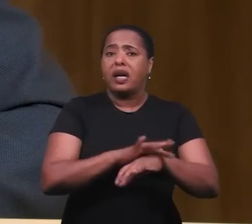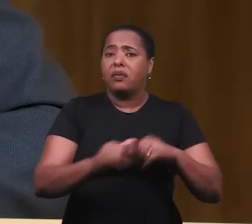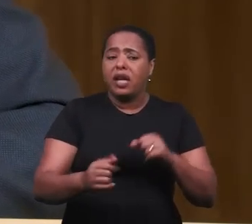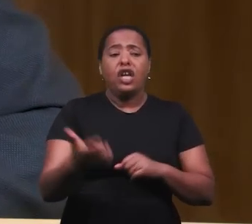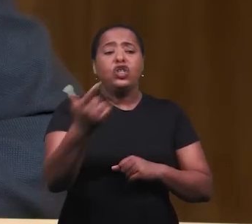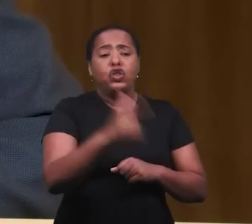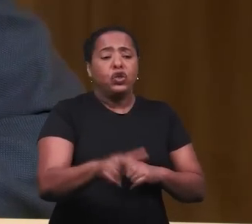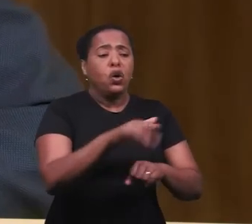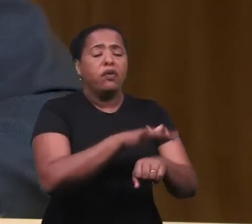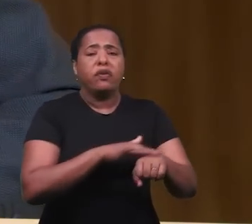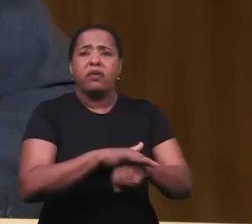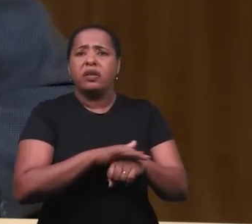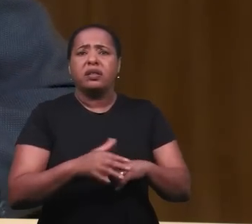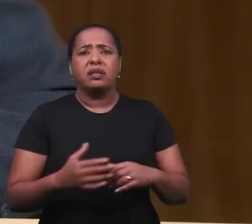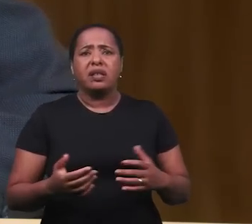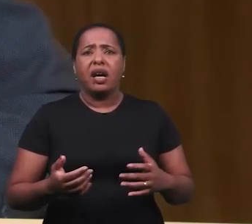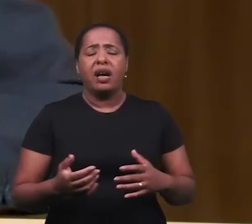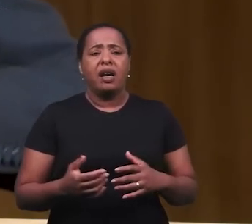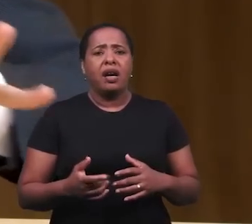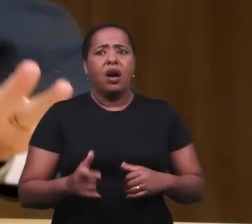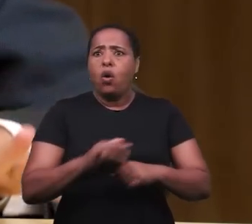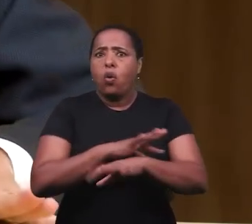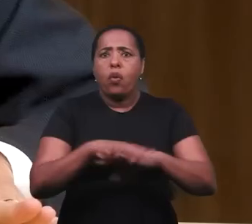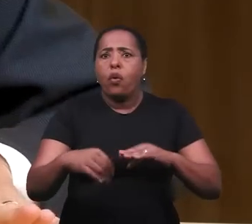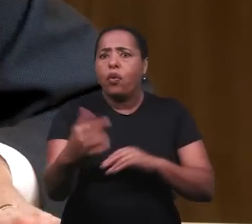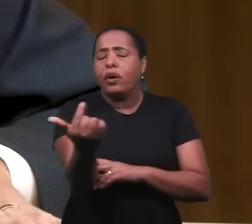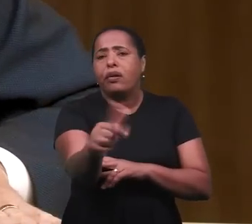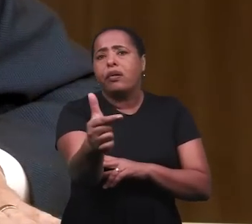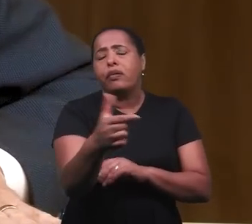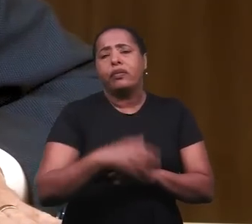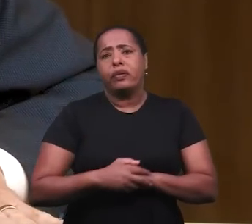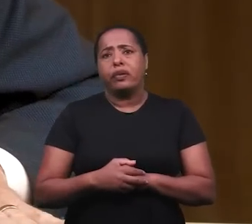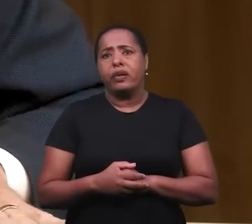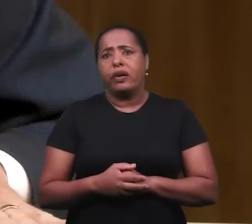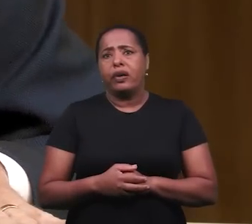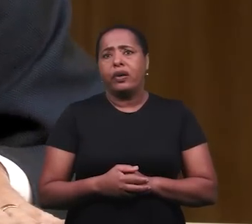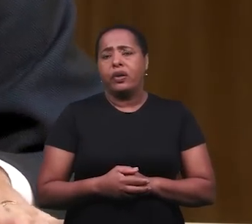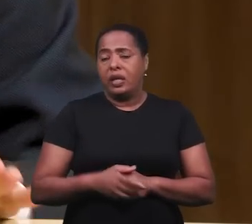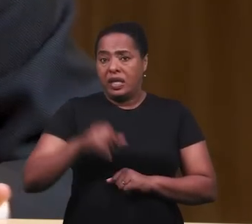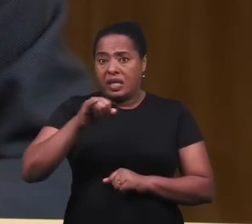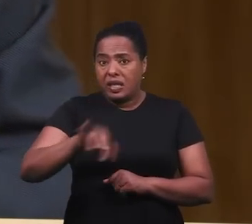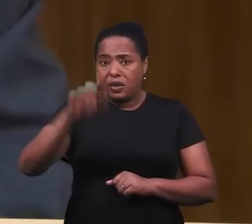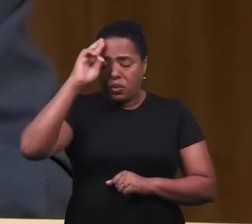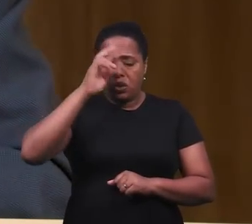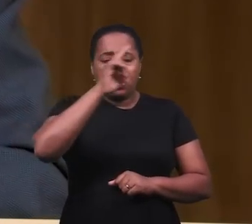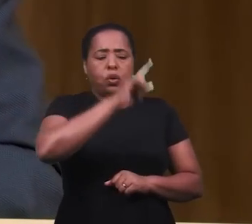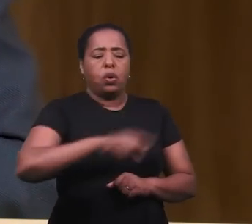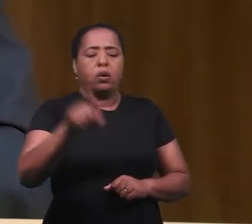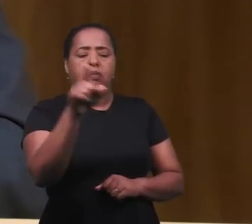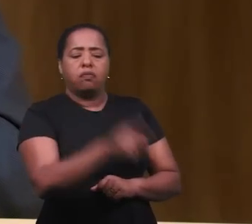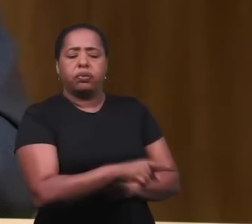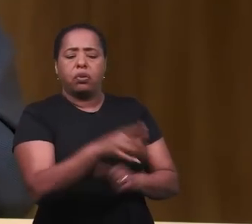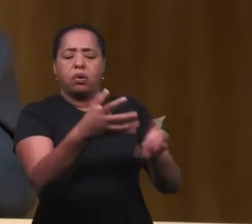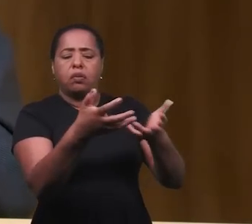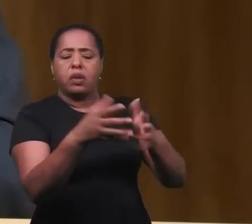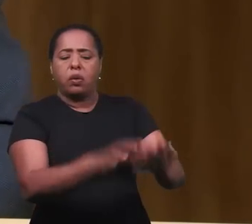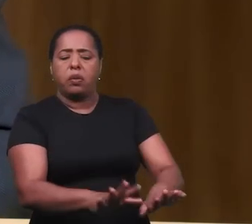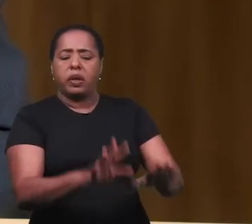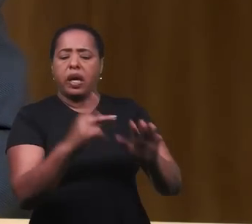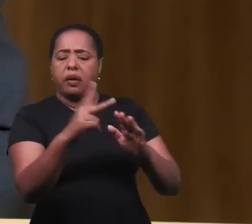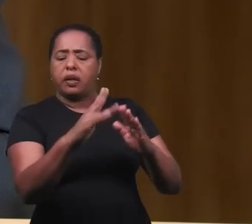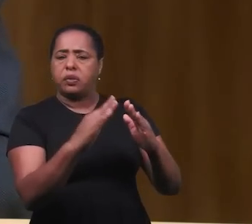sua casa. E você quer curar. Não, vamos dar um jeito. Não, vamos conversar mais uma vez. Você te ajuda. Não tem cura para isso. Porque o